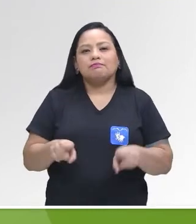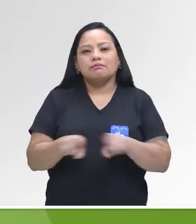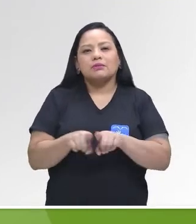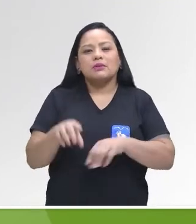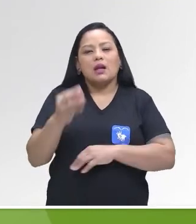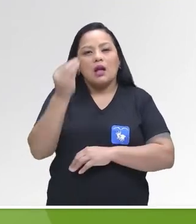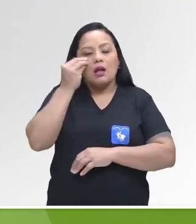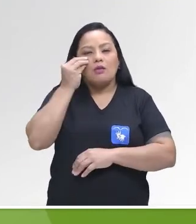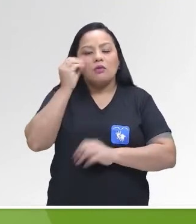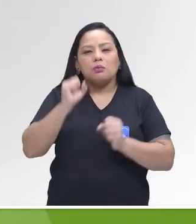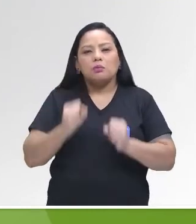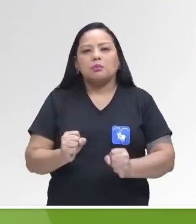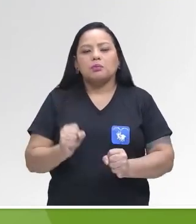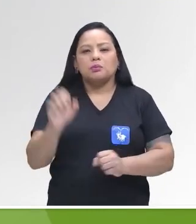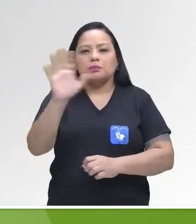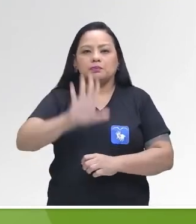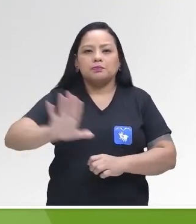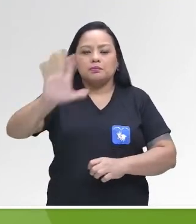aqui.